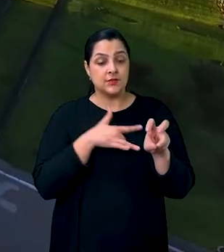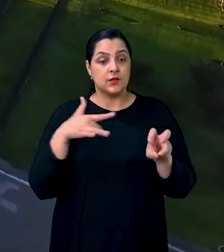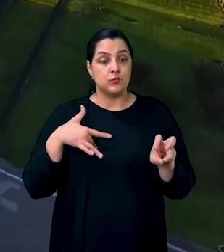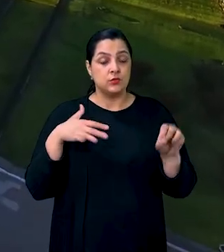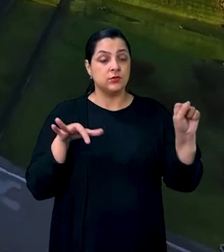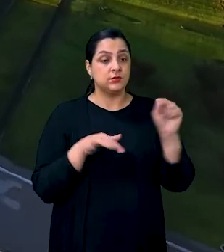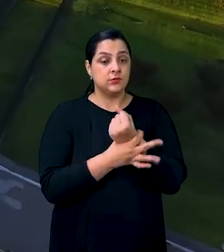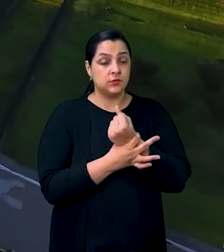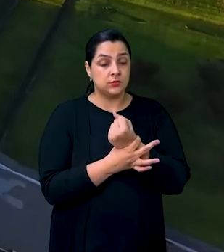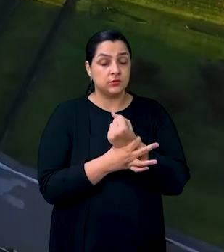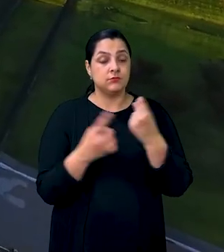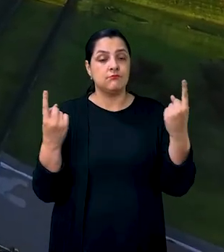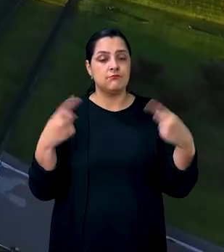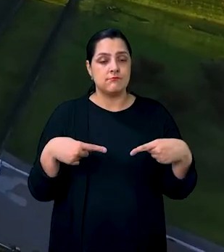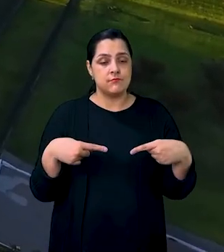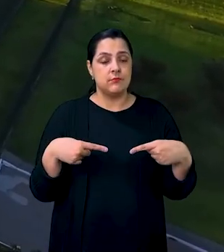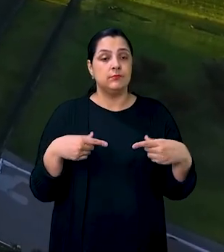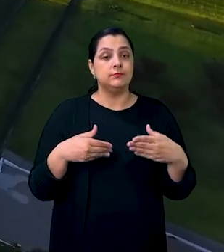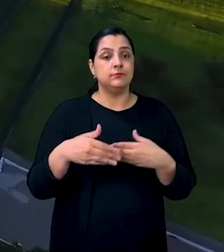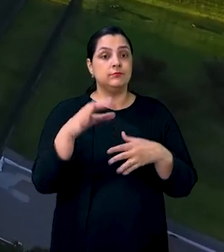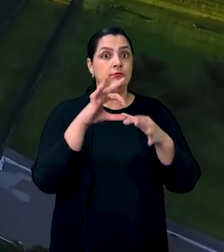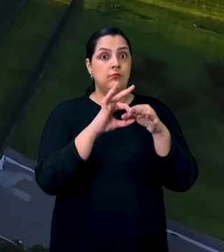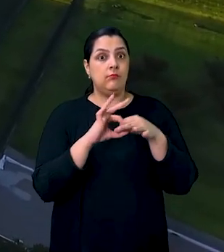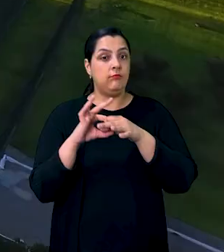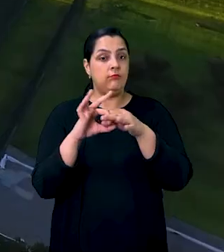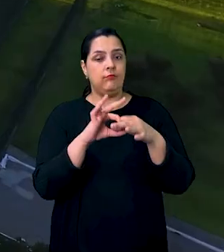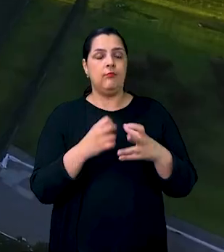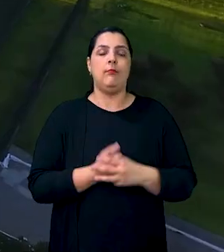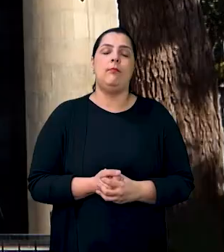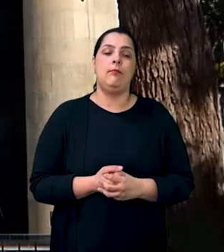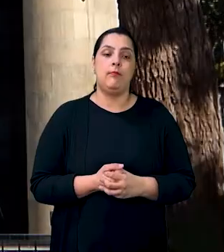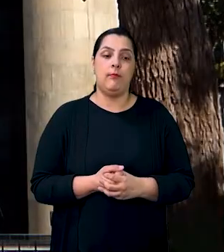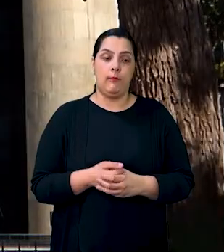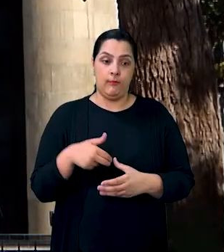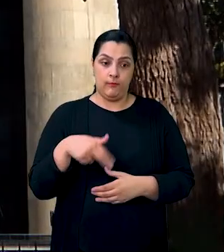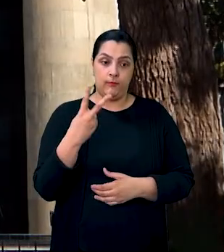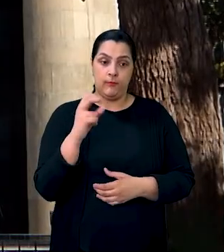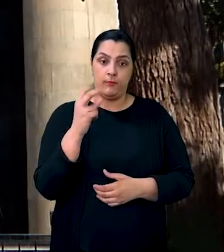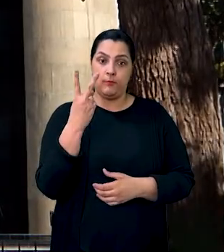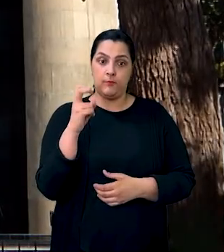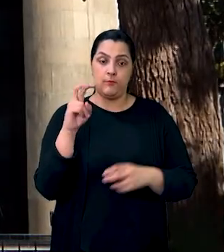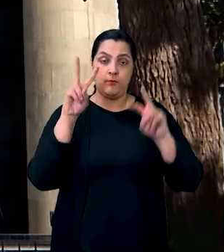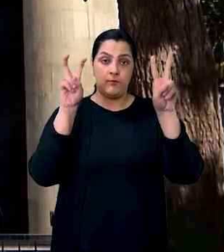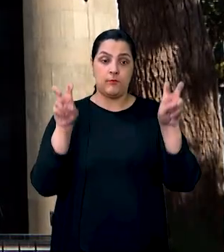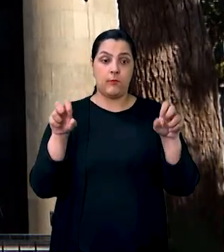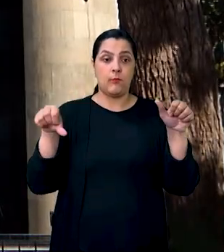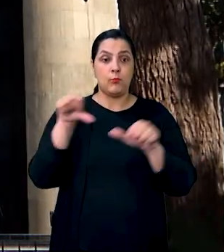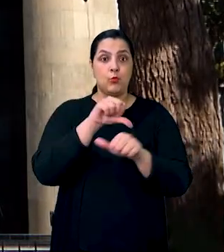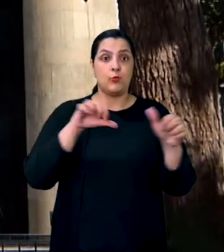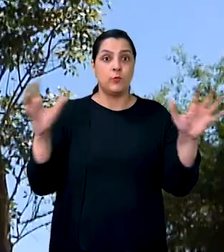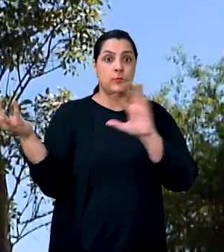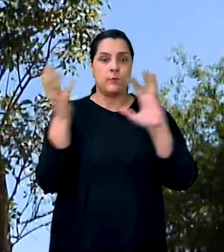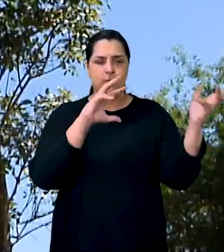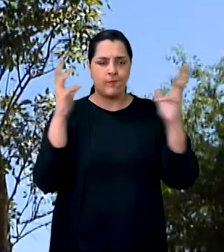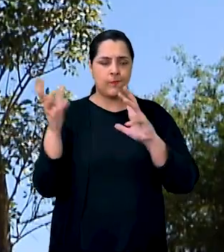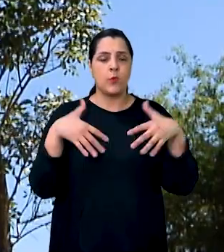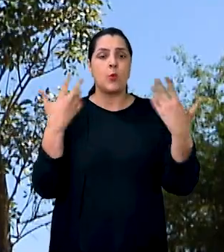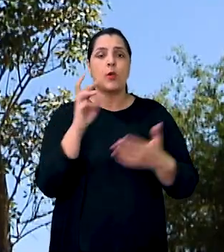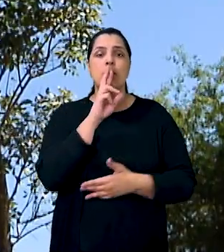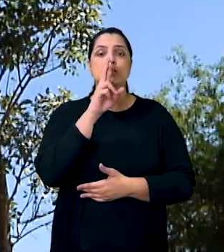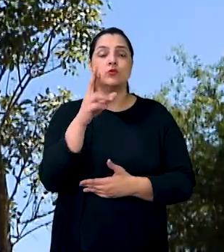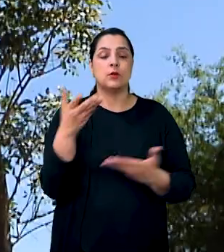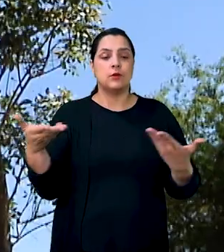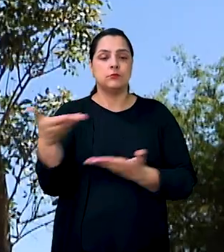temática Saúde e Segurança, Desafios para a Universalização. Para este ano, o assunto escolhido foi mudanças climáticas e